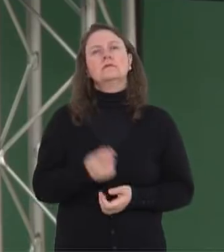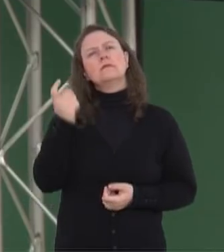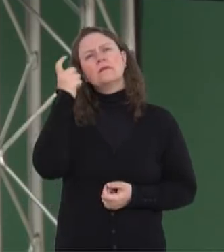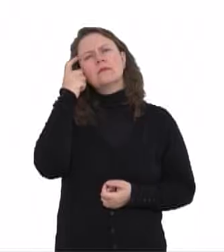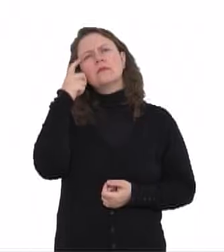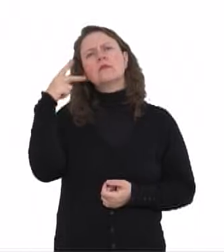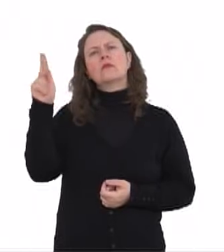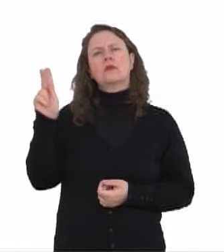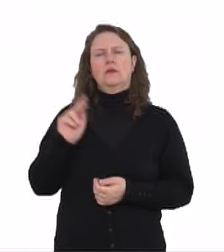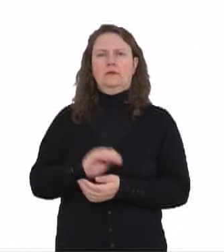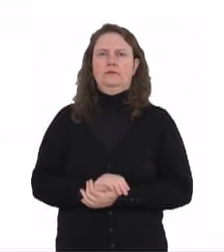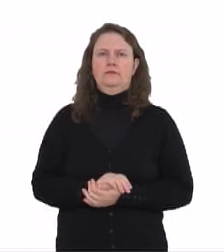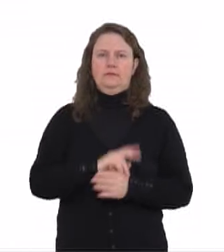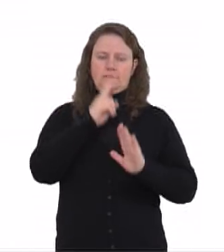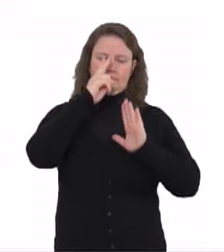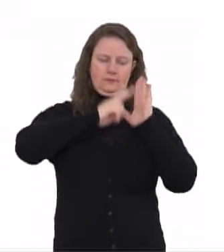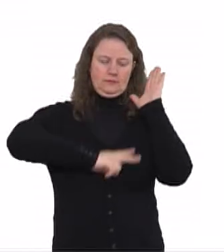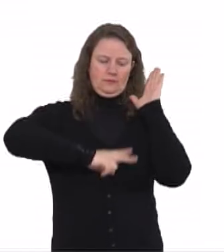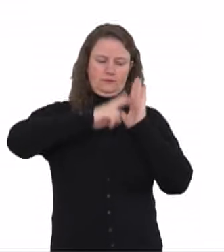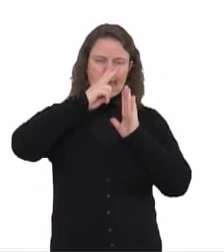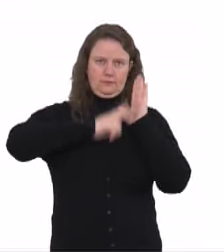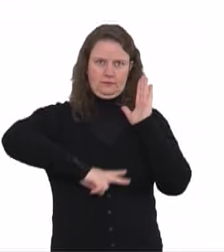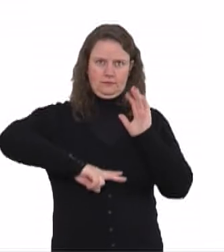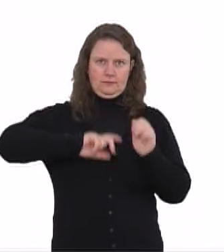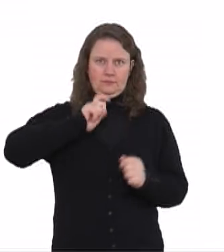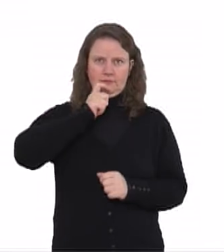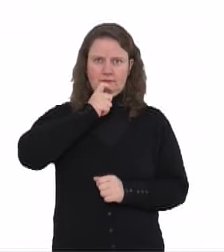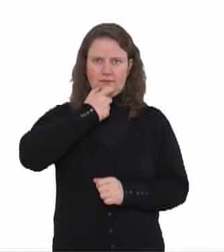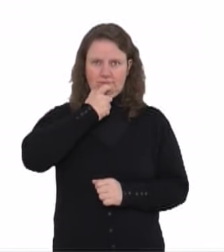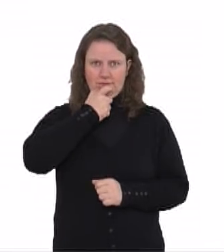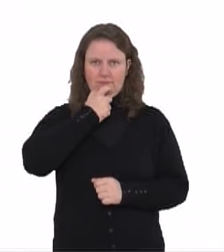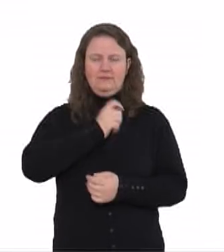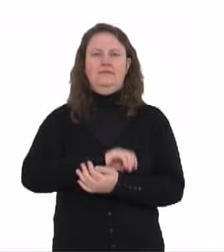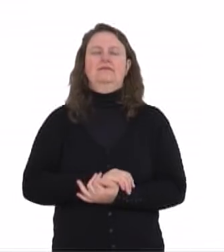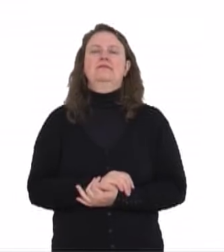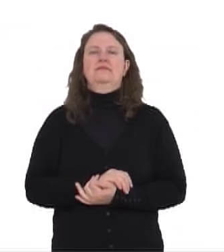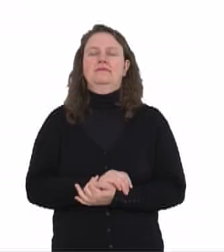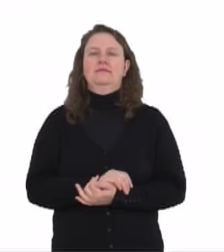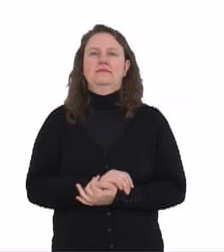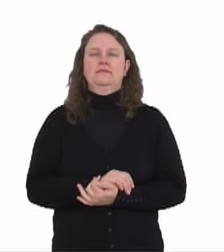dele. I'm not a morning person.